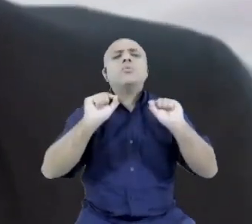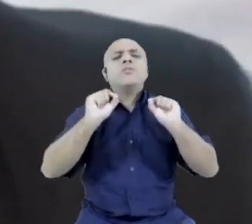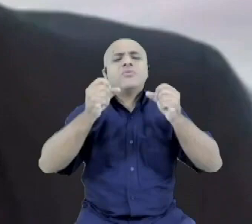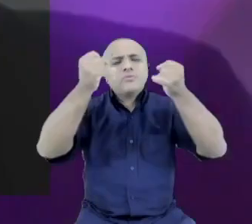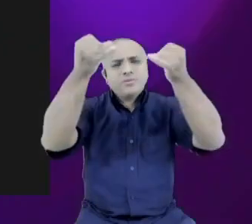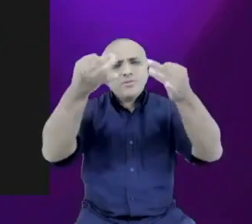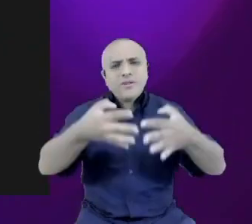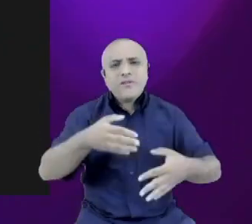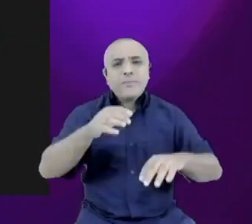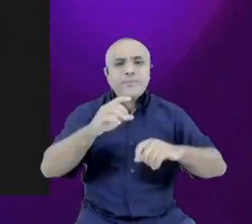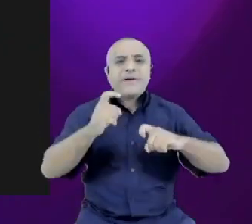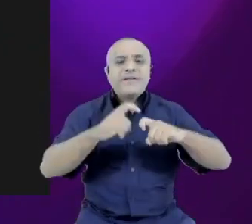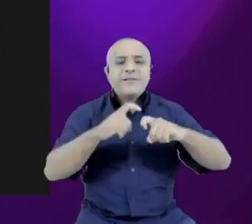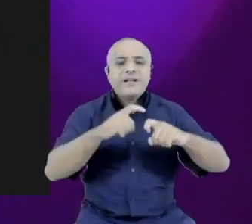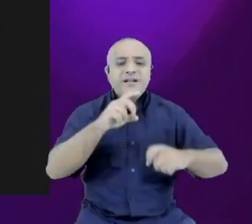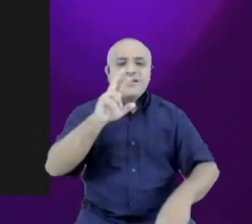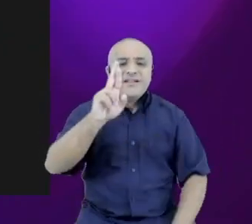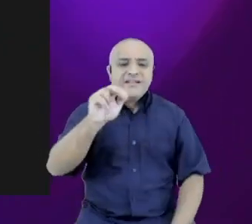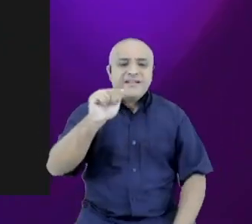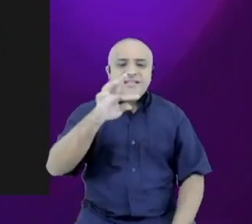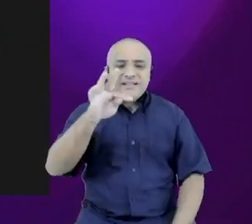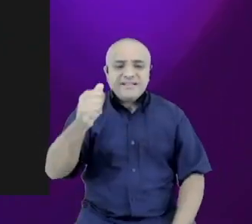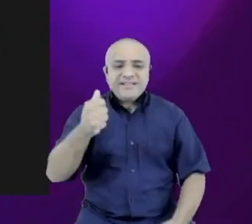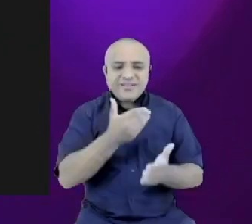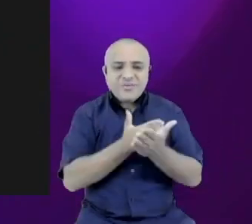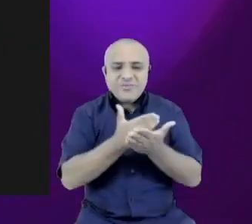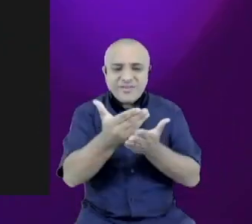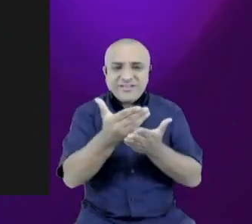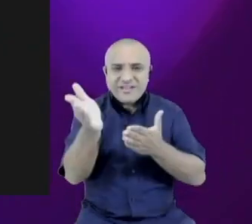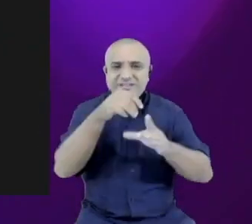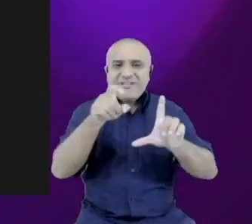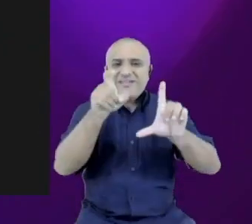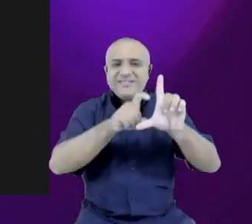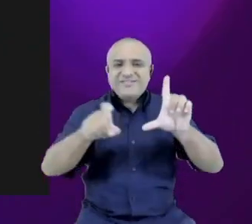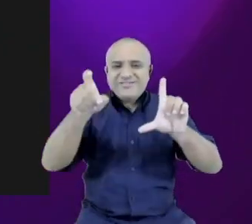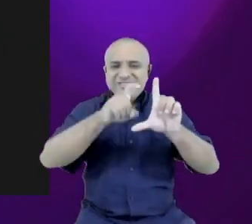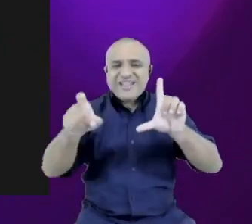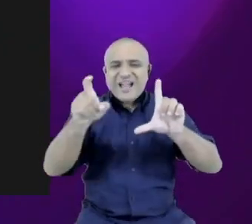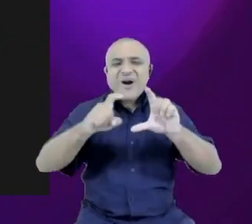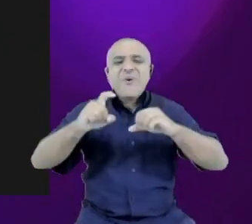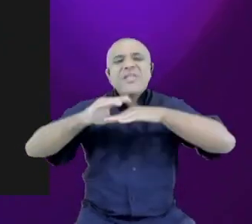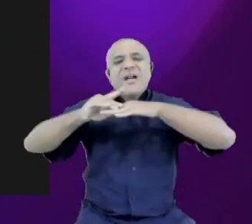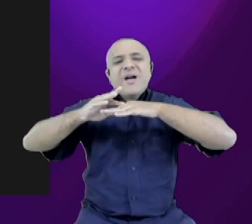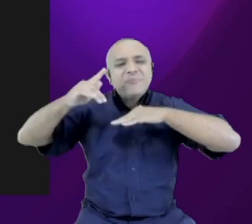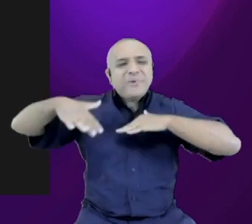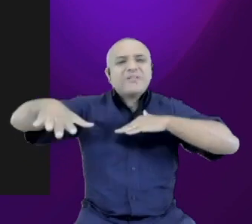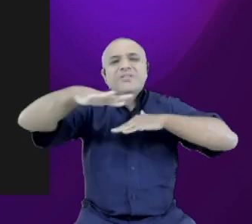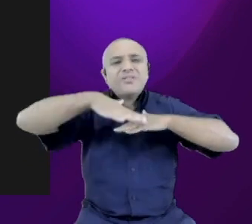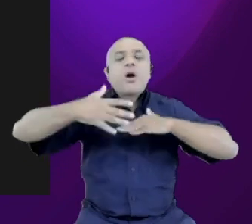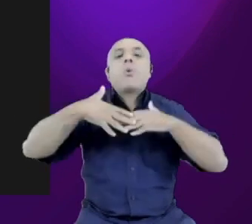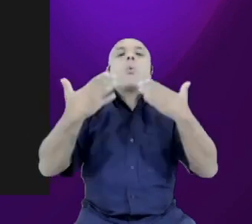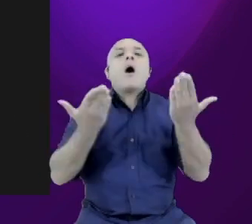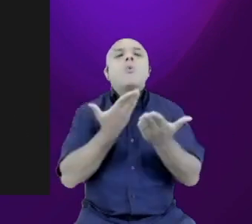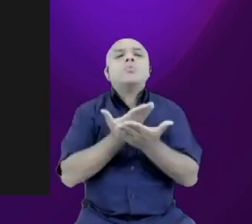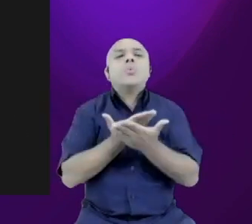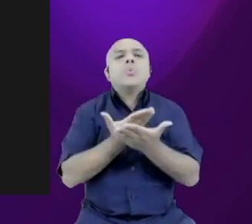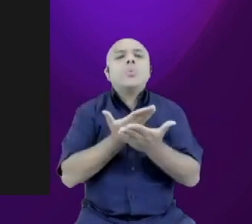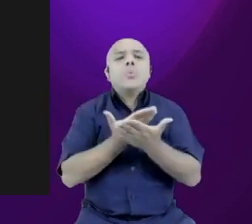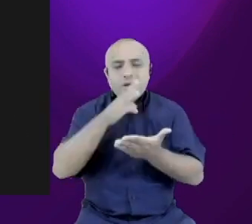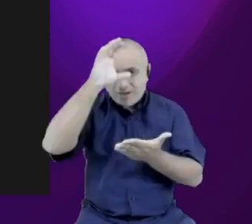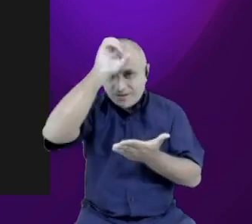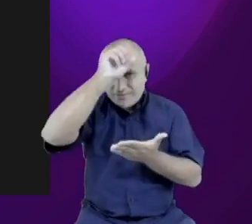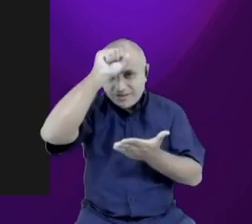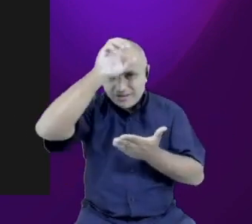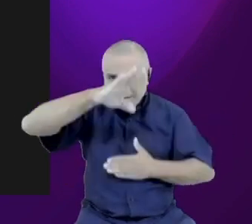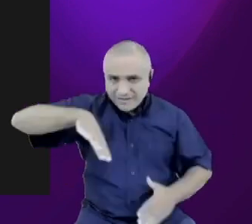Renata, que está iniciando essa jornada agora no mundo digital da patologia, quais seriam as lições aprendidas que nós, né,